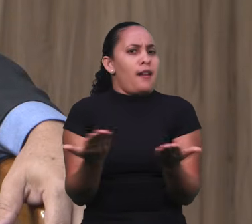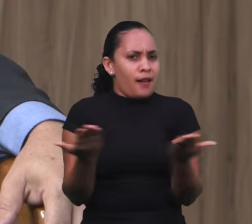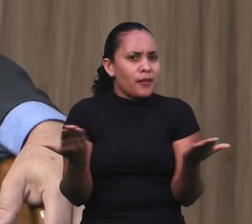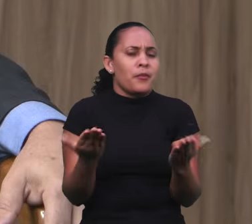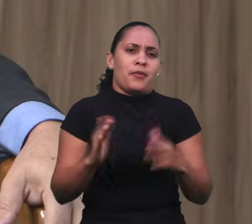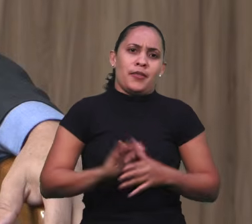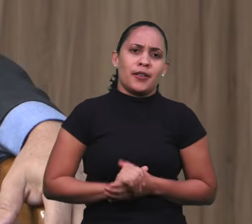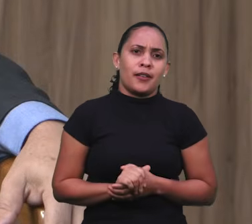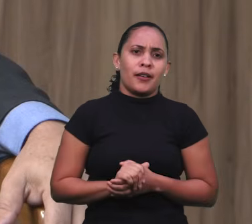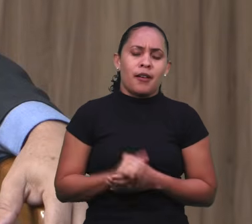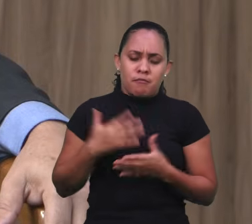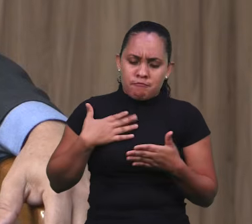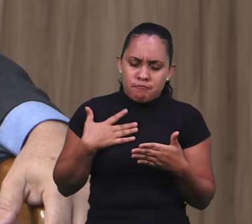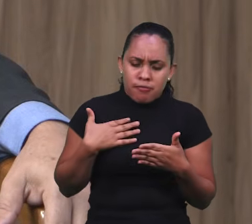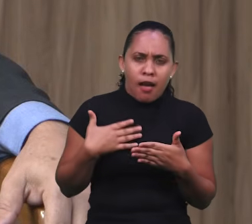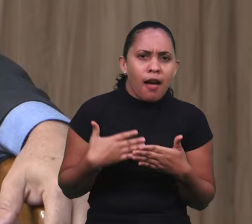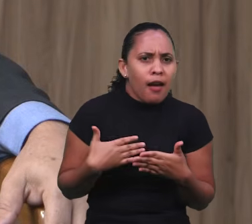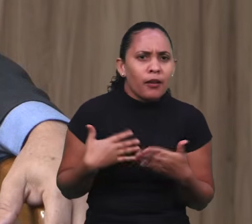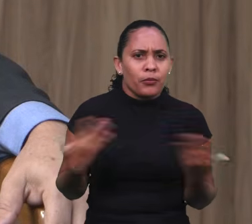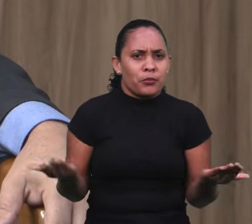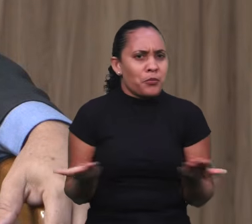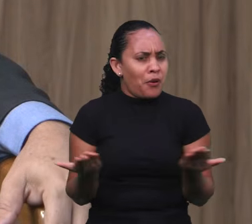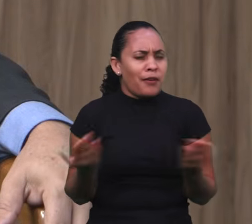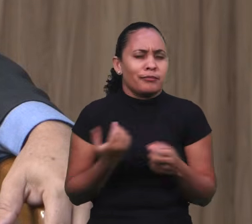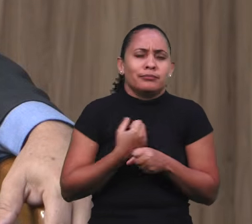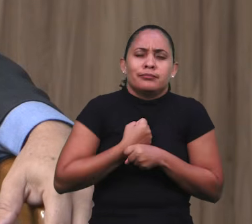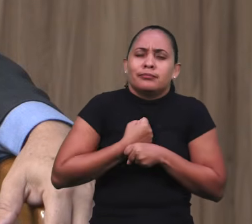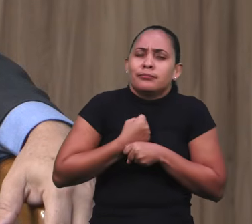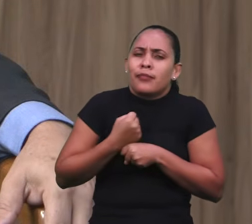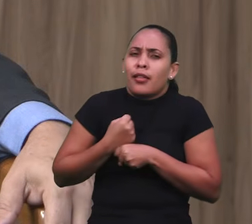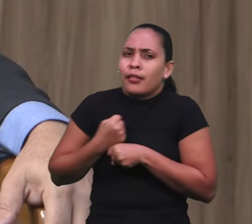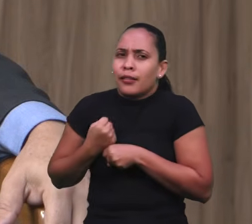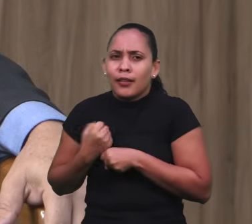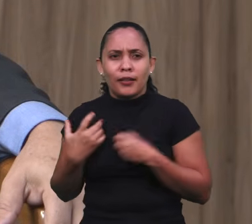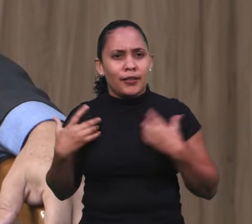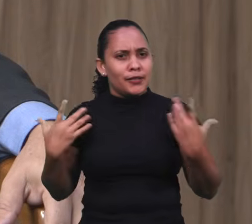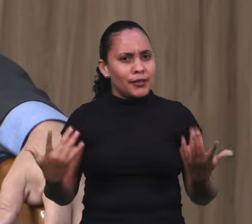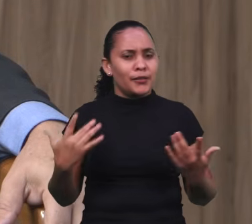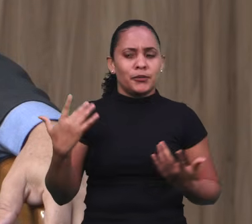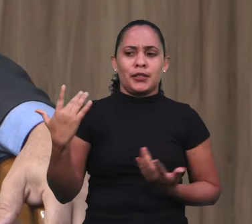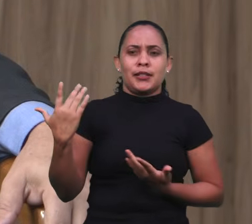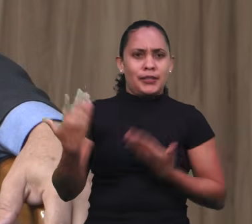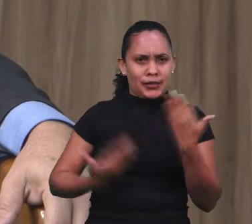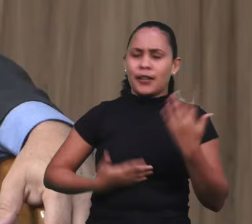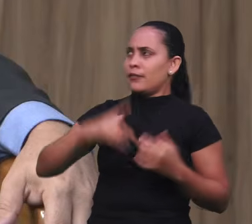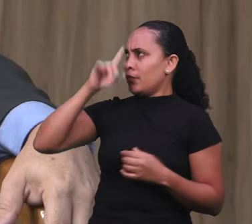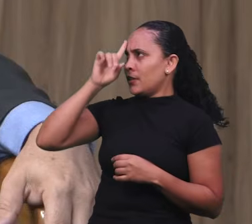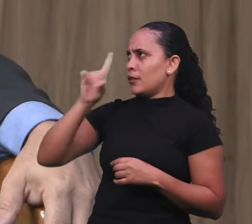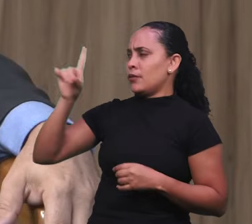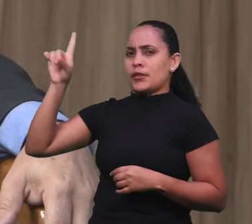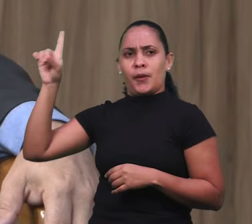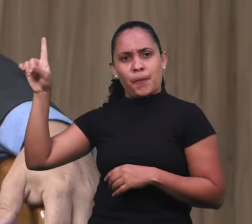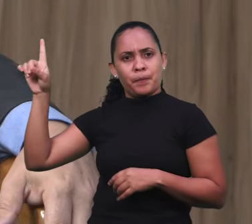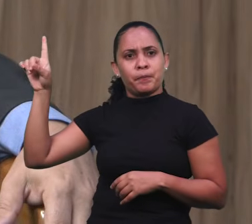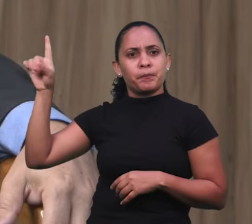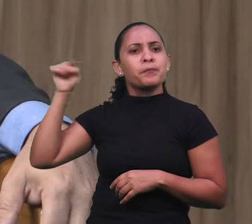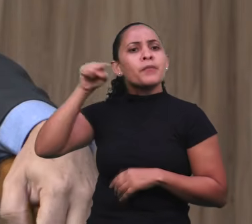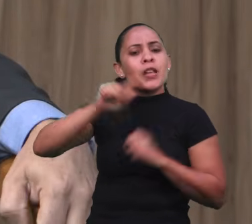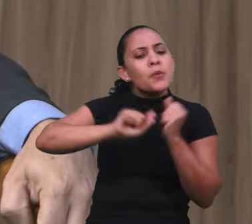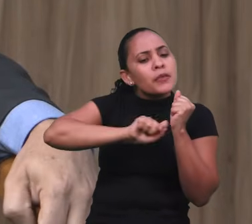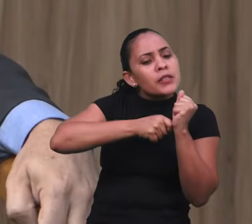chegando agora, que chegaram há pouco tempo, tantos anos essa irmã servindo ao Senhor.